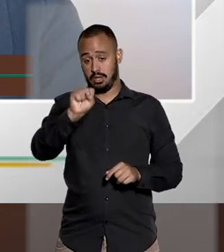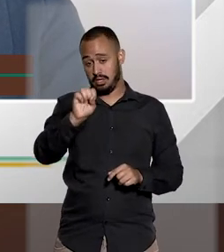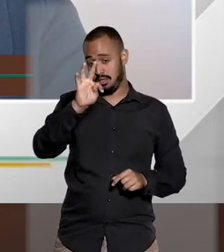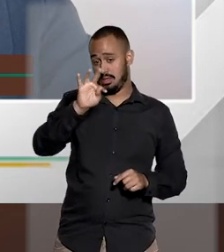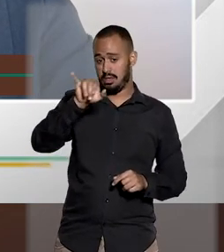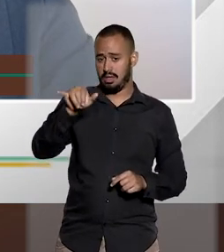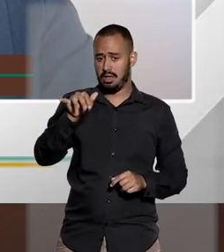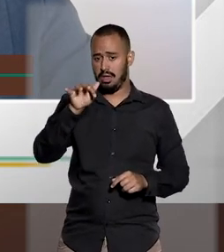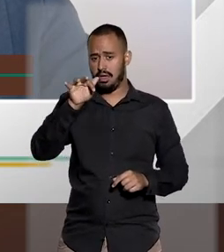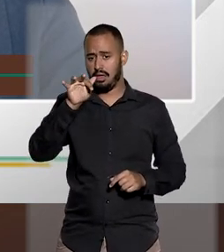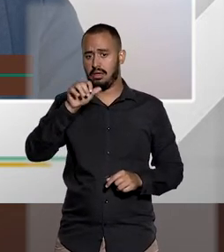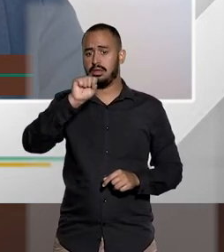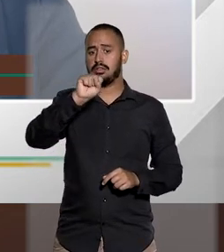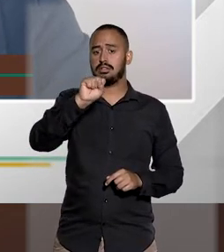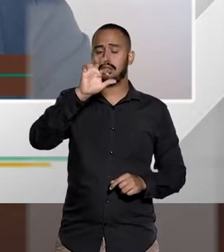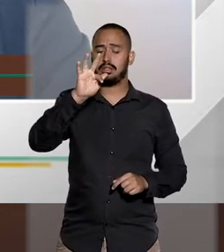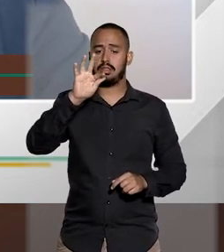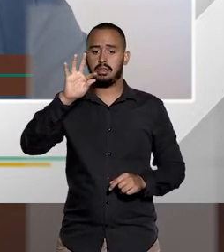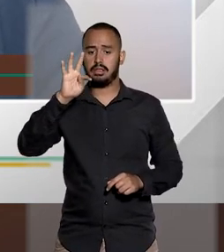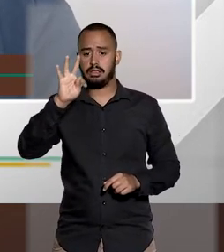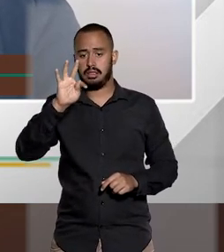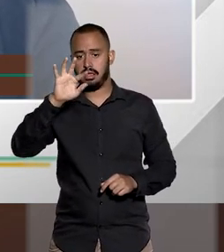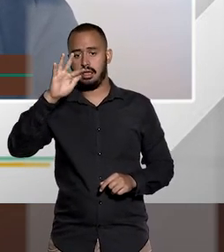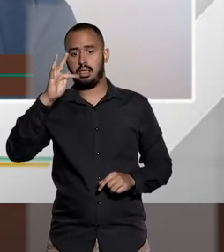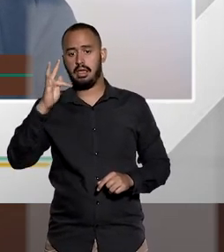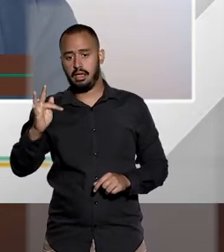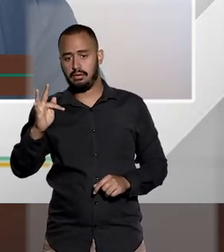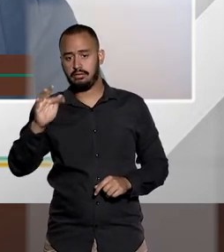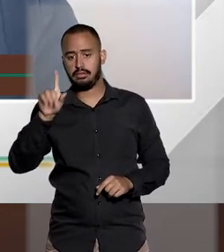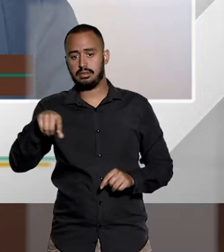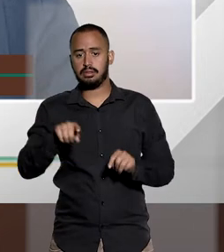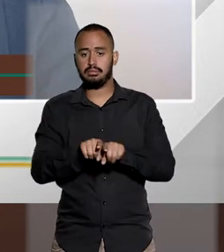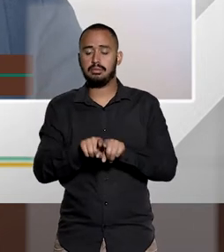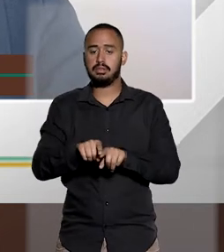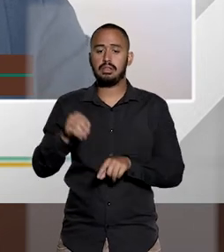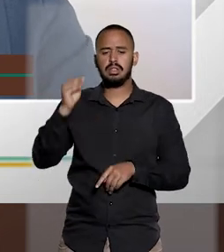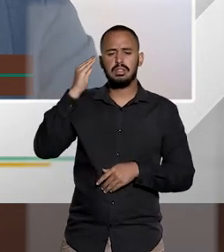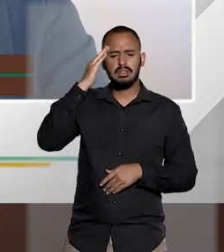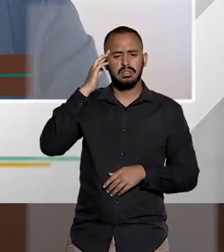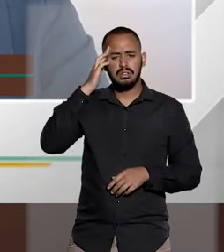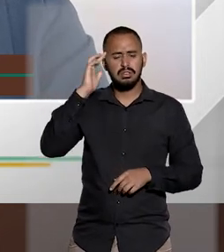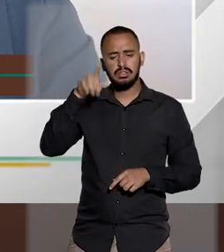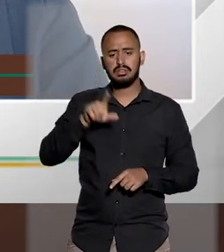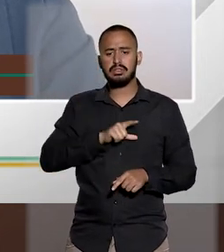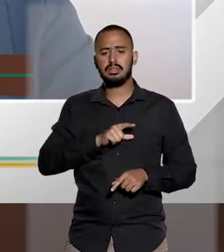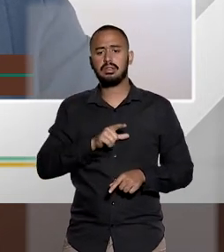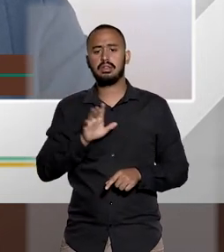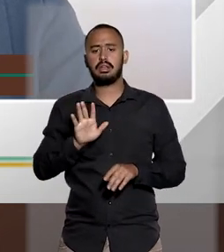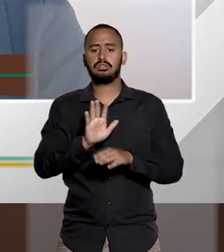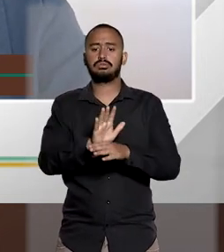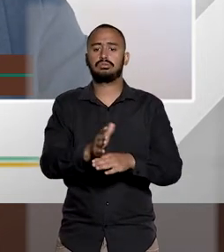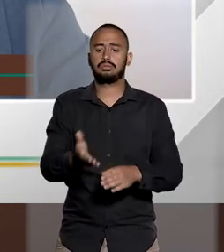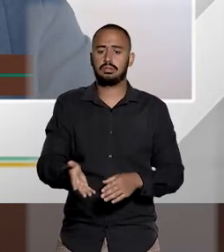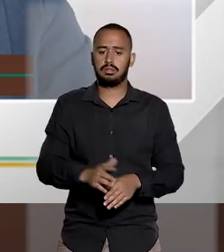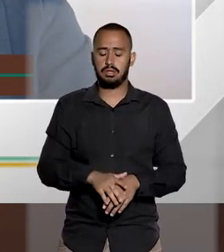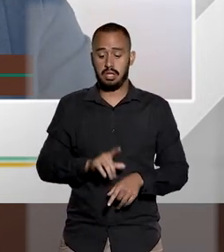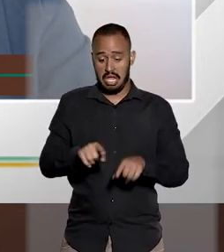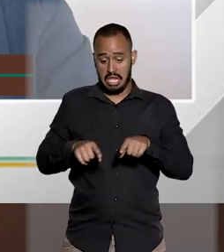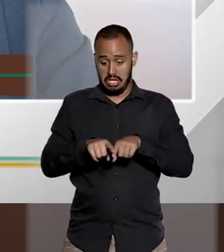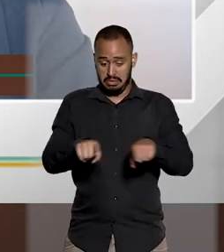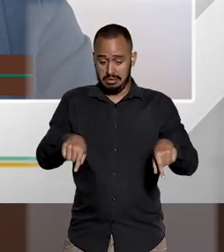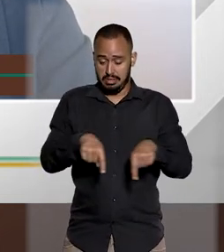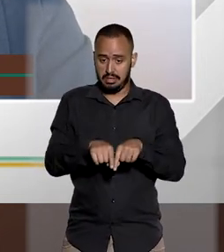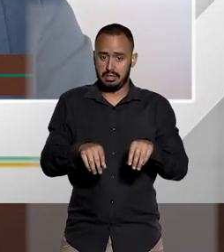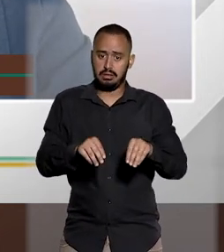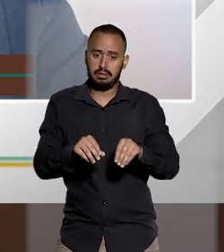relação a essa possibilidade de cobrança, seria eminentemente na chamada faixa de domínio, né? Que a faixa de domínio seria esse pedaço de terra